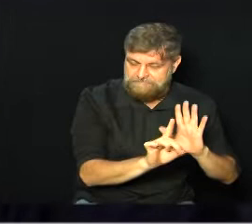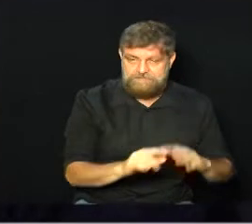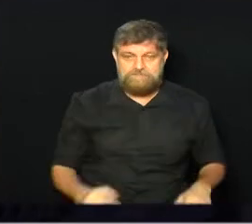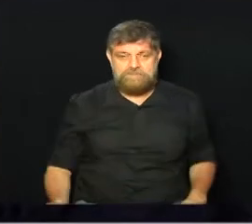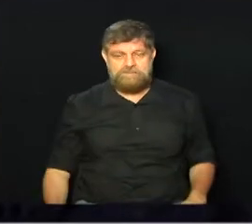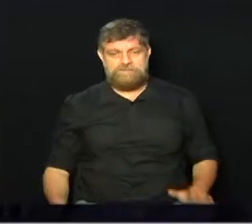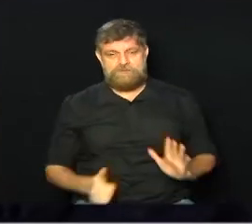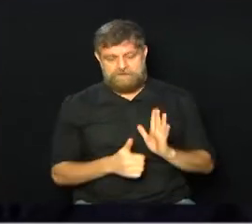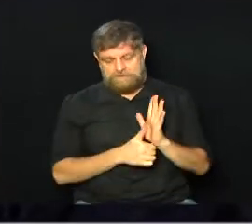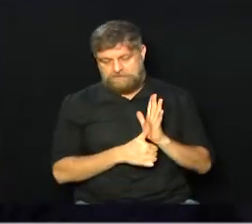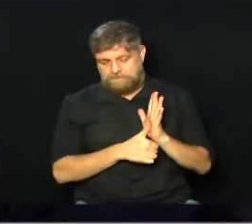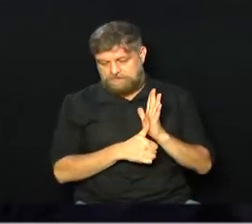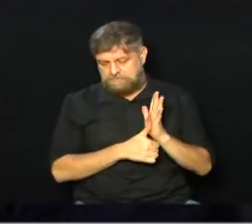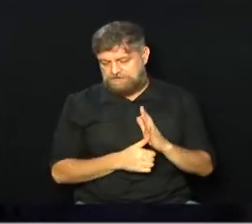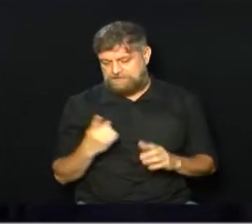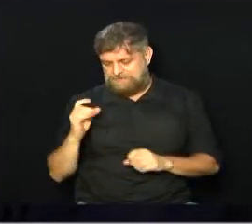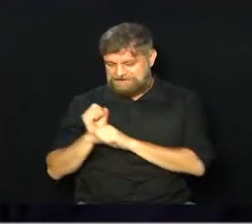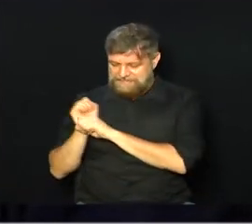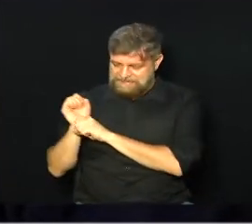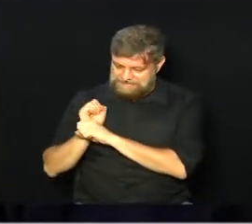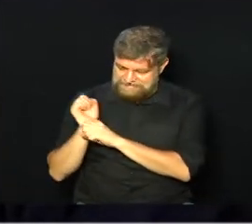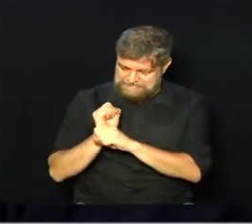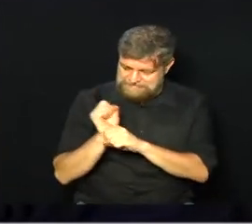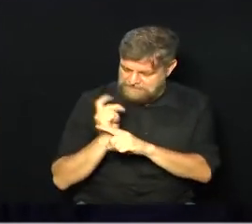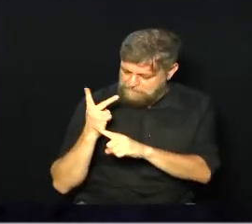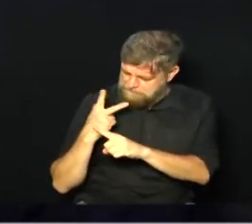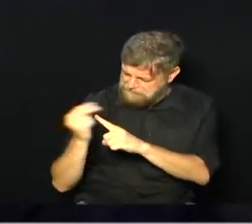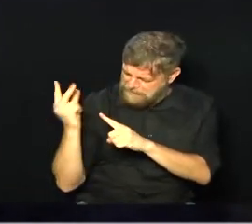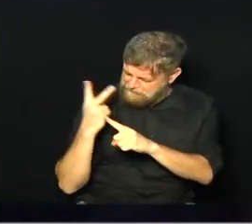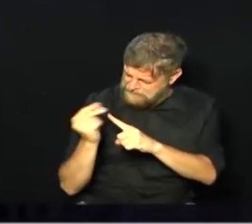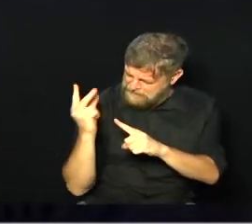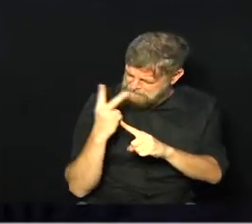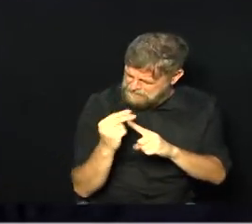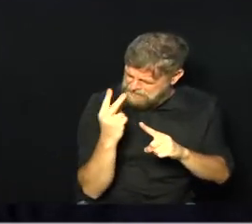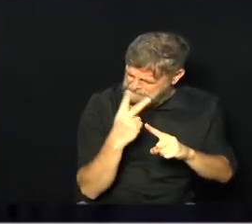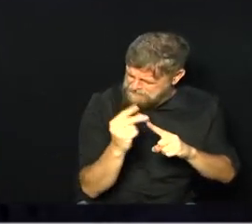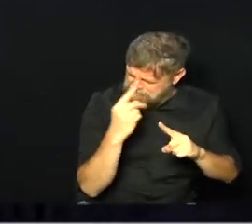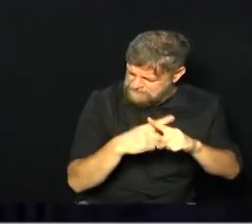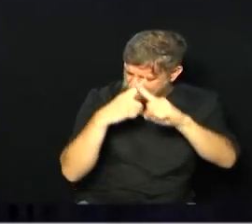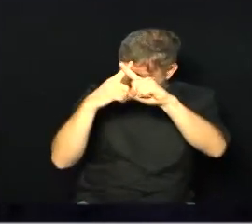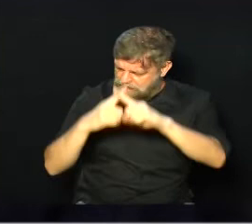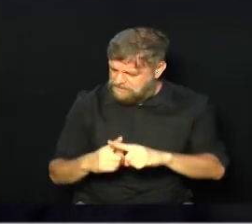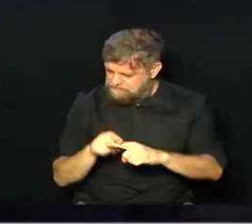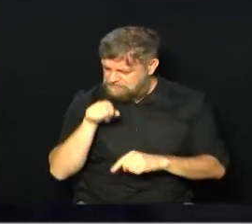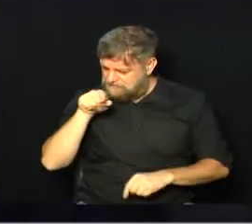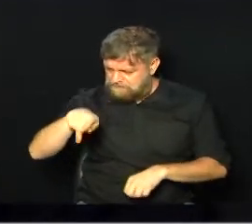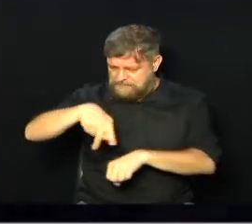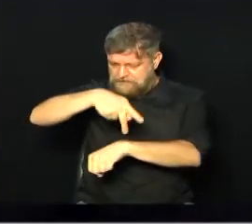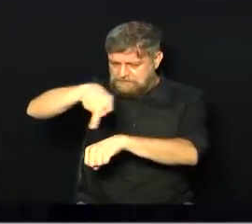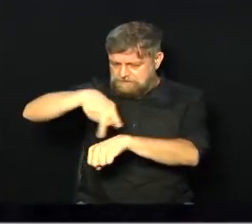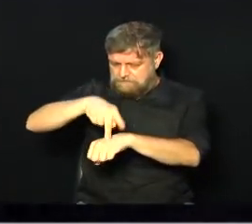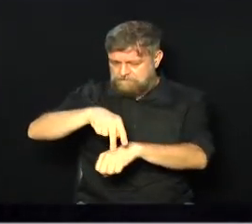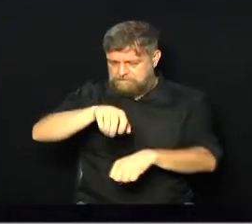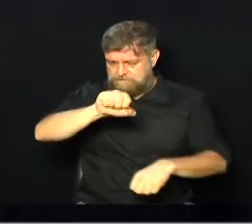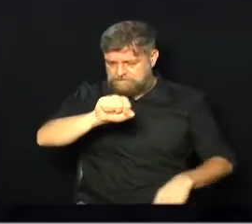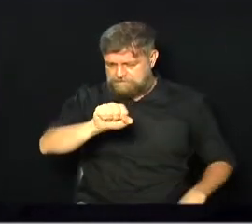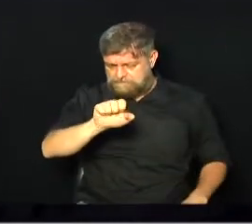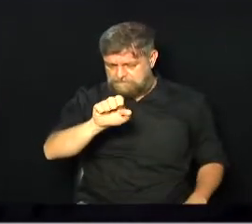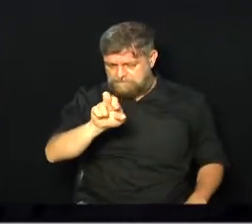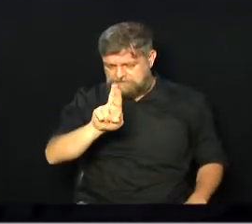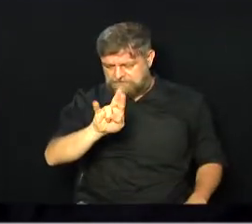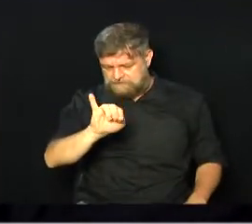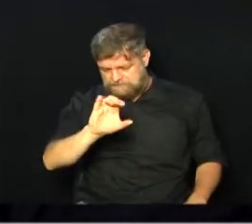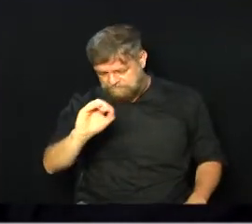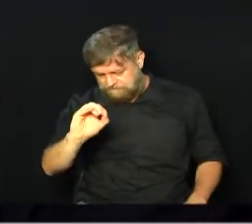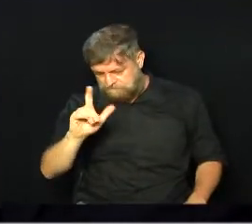era um clube que nos últimos 10 anos ganhou tudo, todos os campeonatos sérvios dos últimos 10 anos deve ter ganhado 9 e